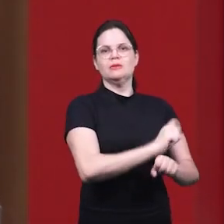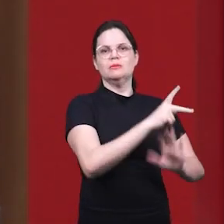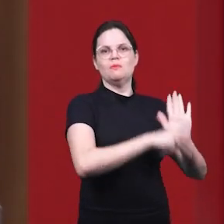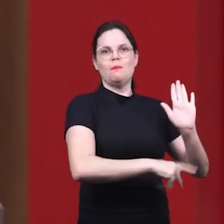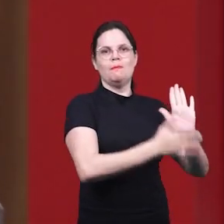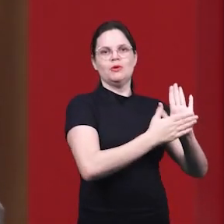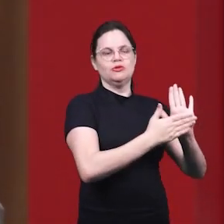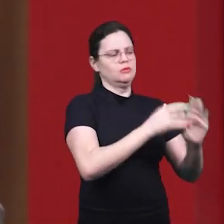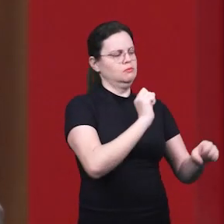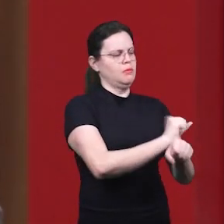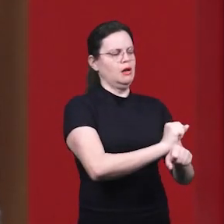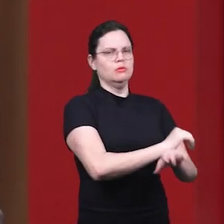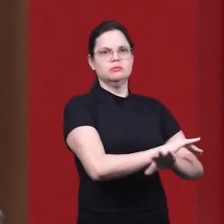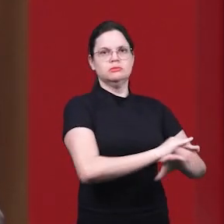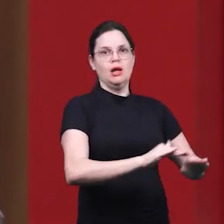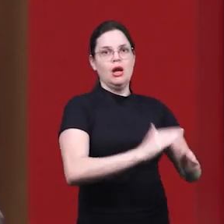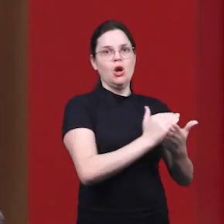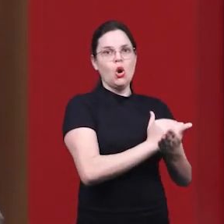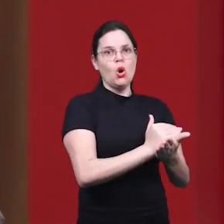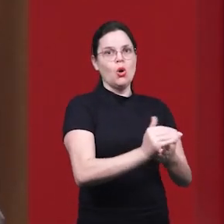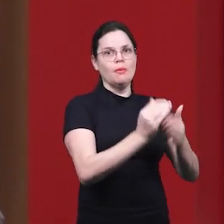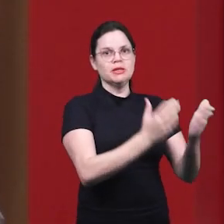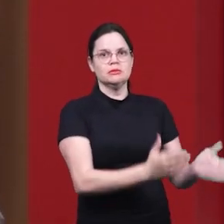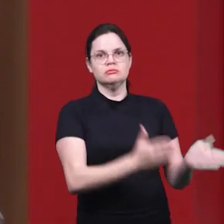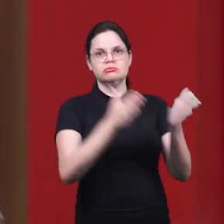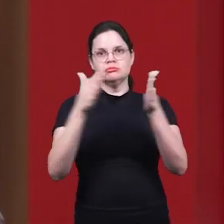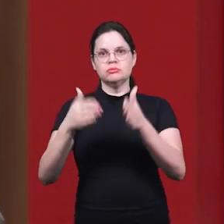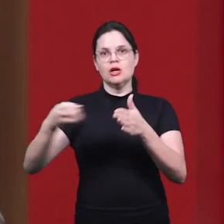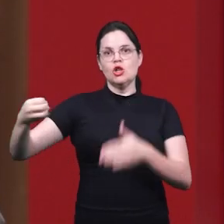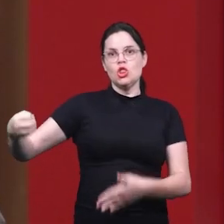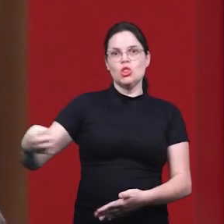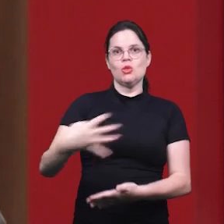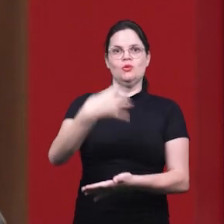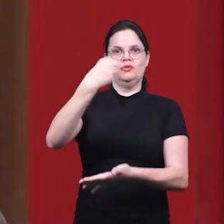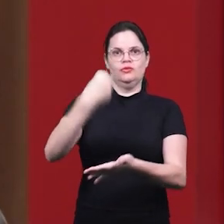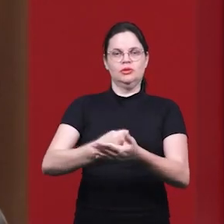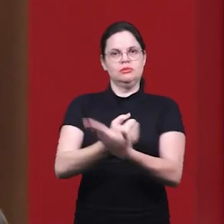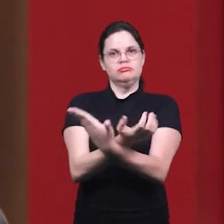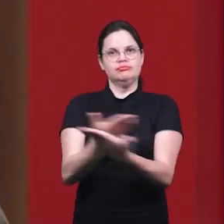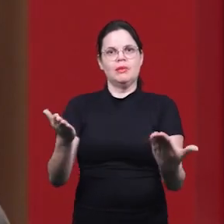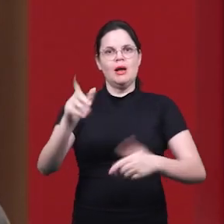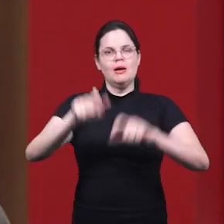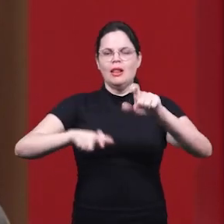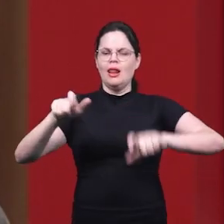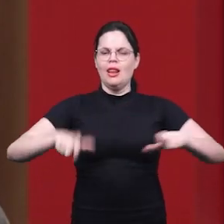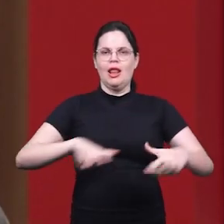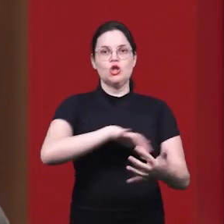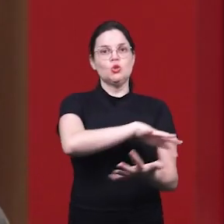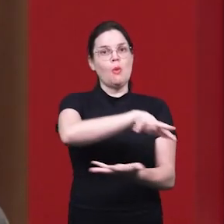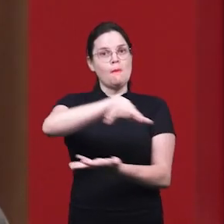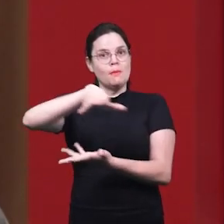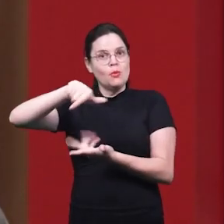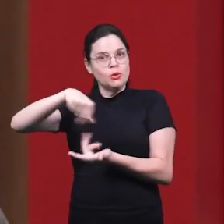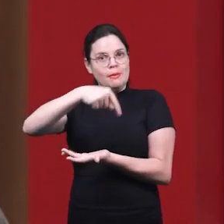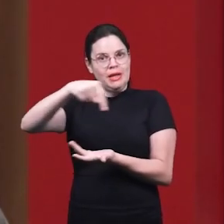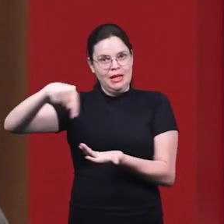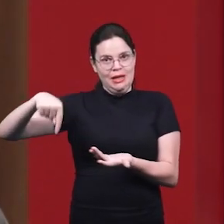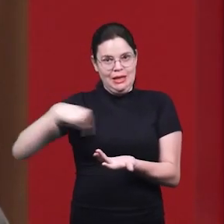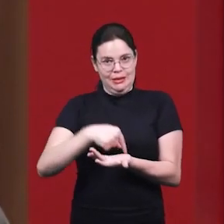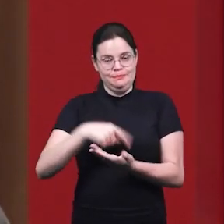entrou para o plano profético de Deus. Inicia ali então o Novo Testamento. Durante toda a vigência do